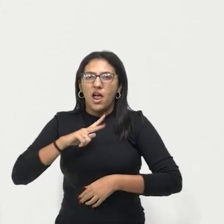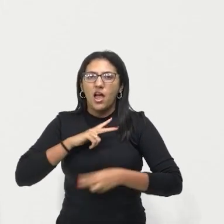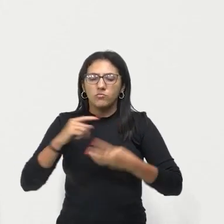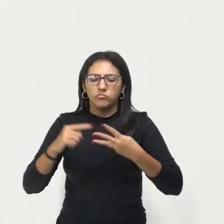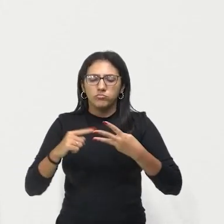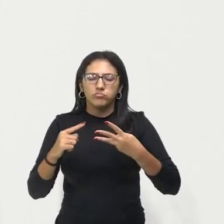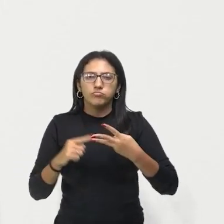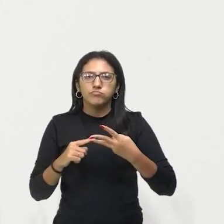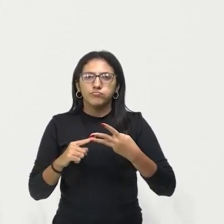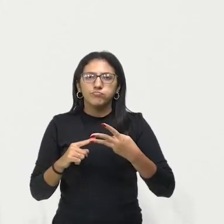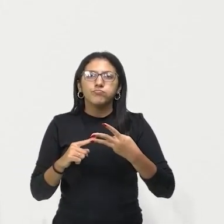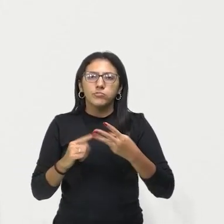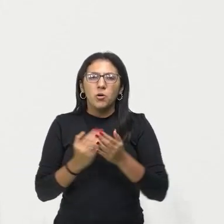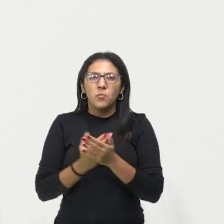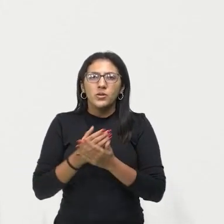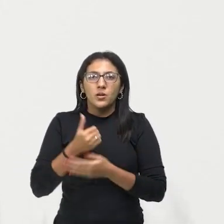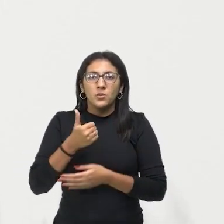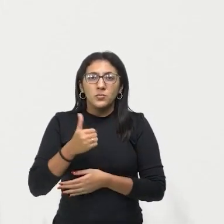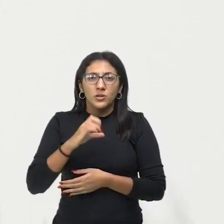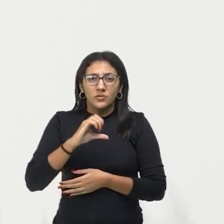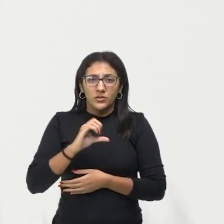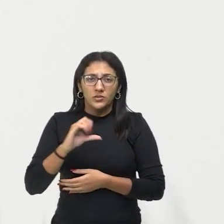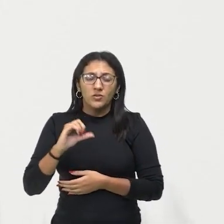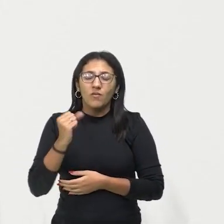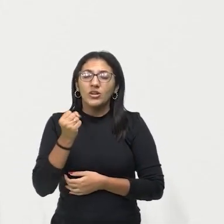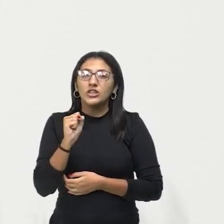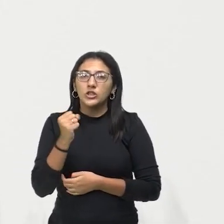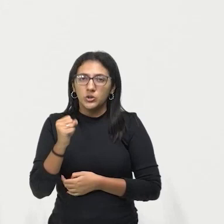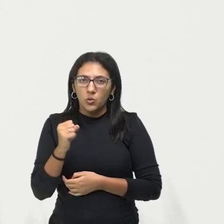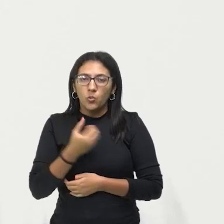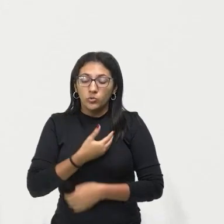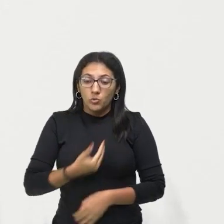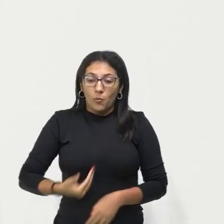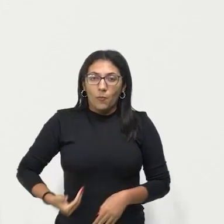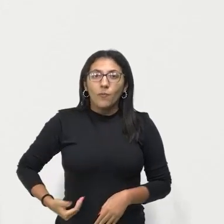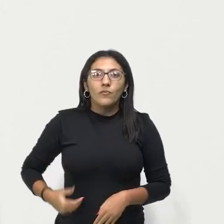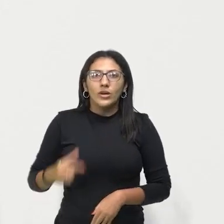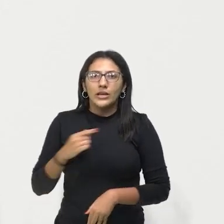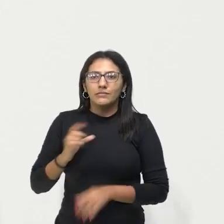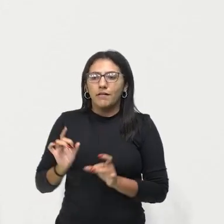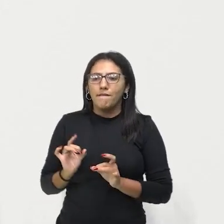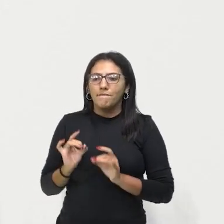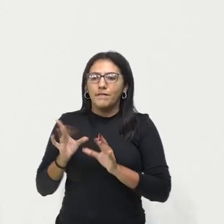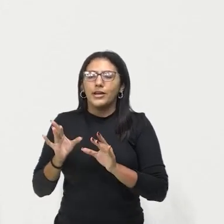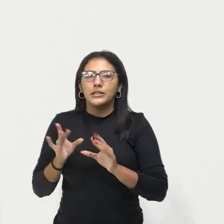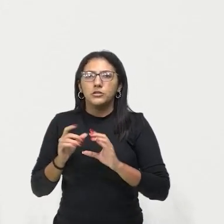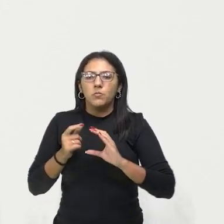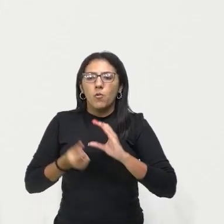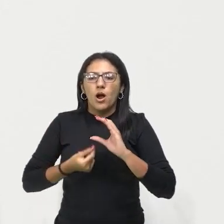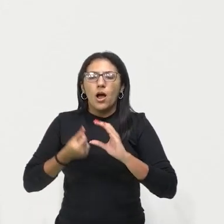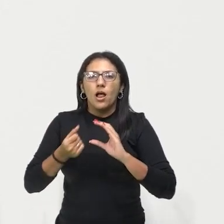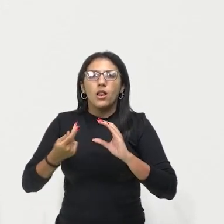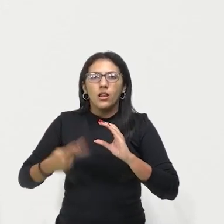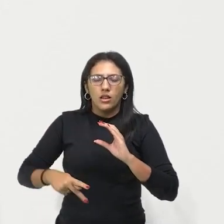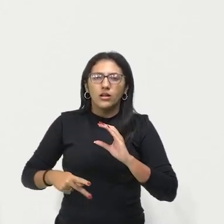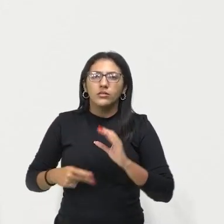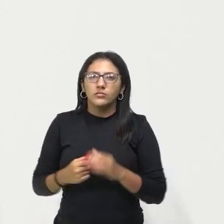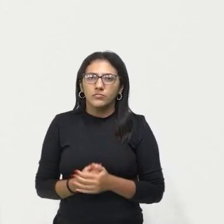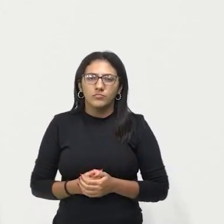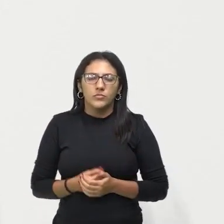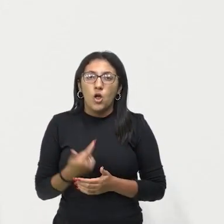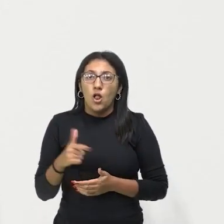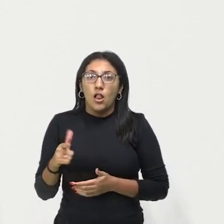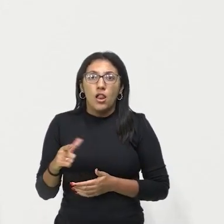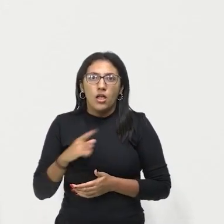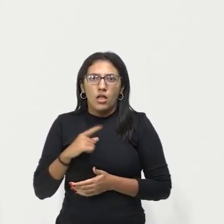ano de 1998 pelo governo brasileiro, foram vendidas ao capital internacional. Elas não pertencem